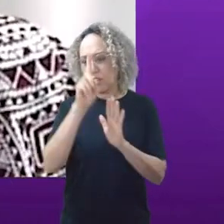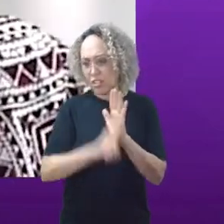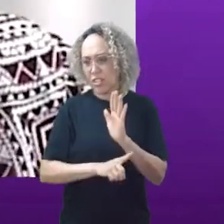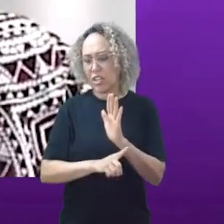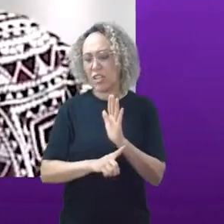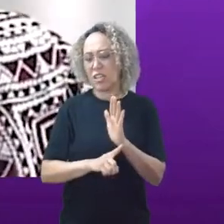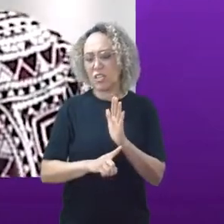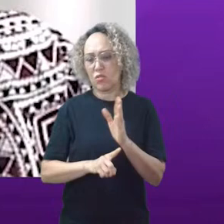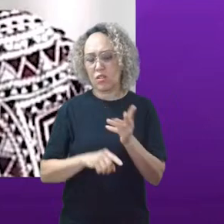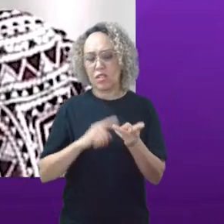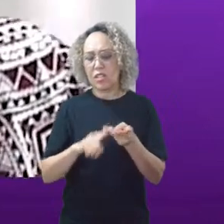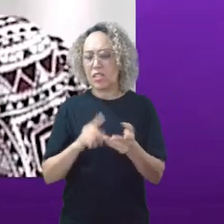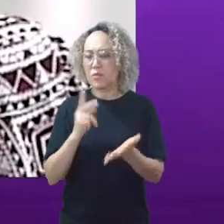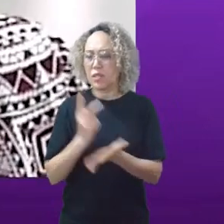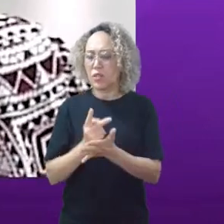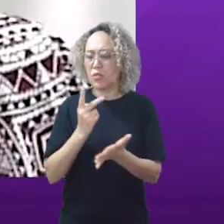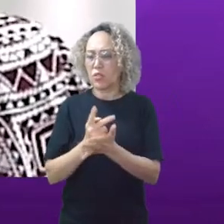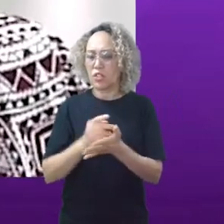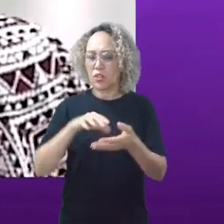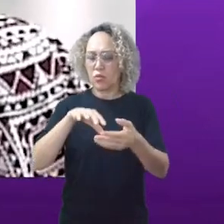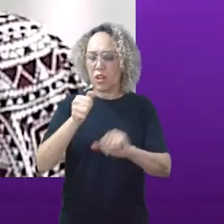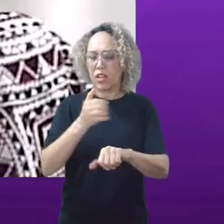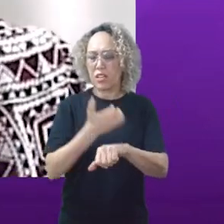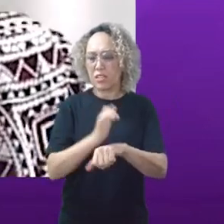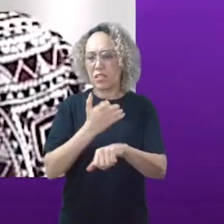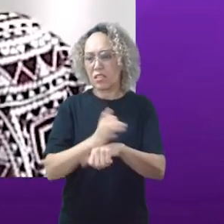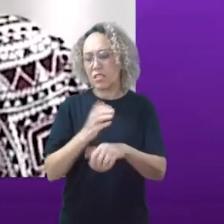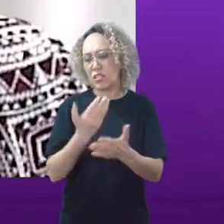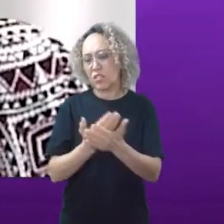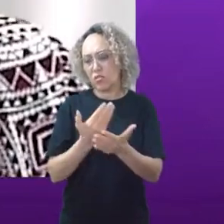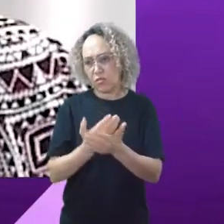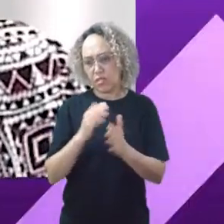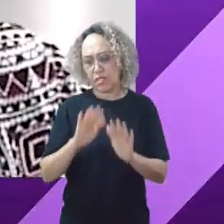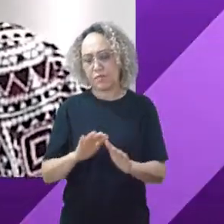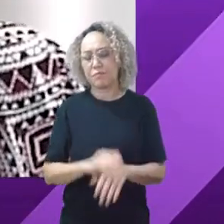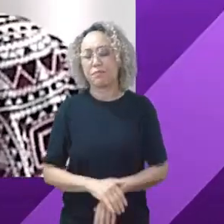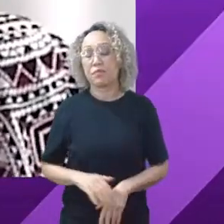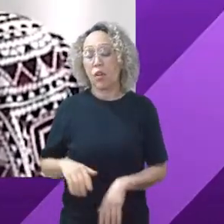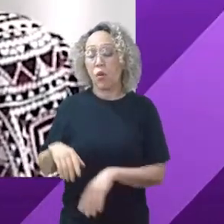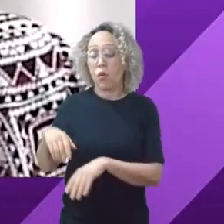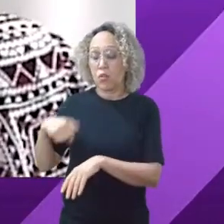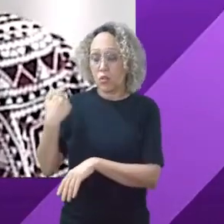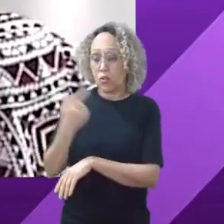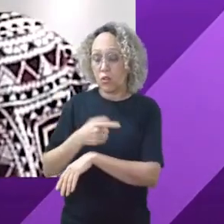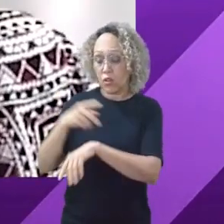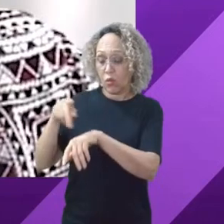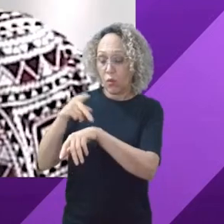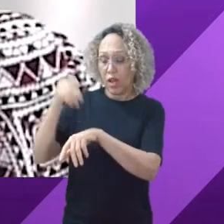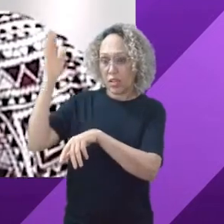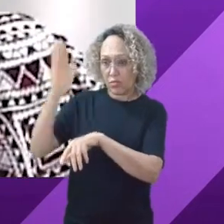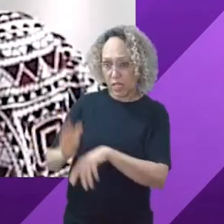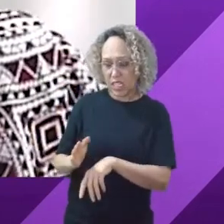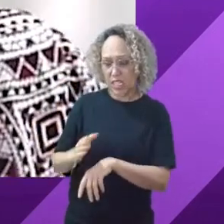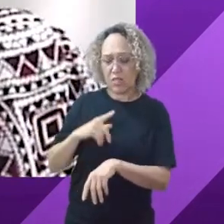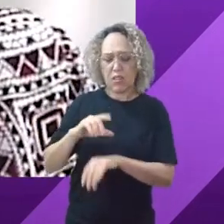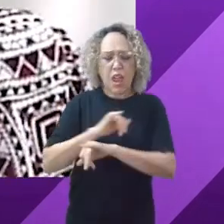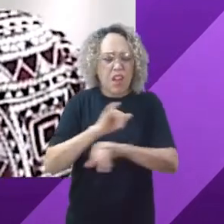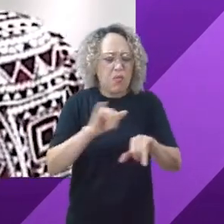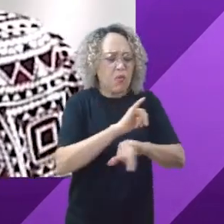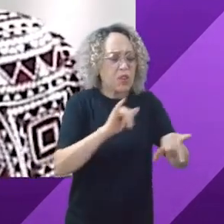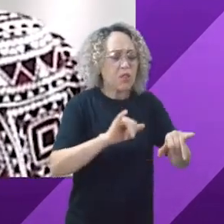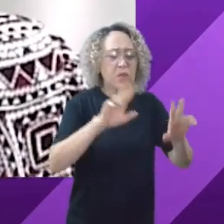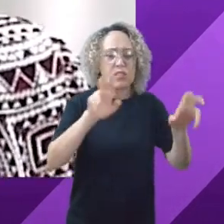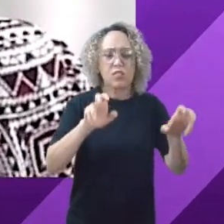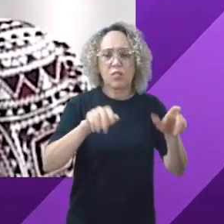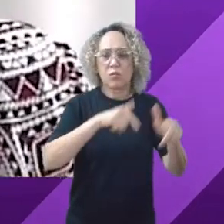capacitando. Hoje, o nosso país dispõe de muita informação sobre o trabalho,